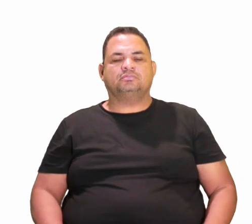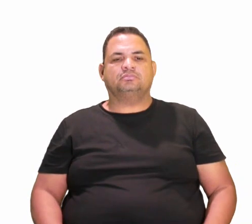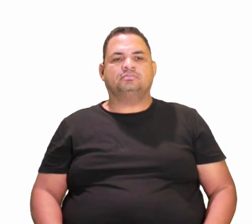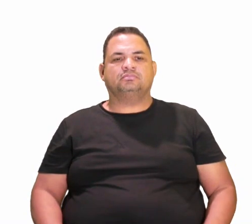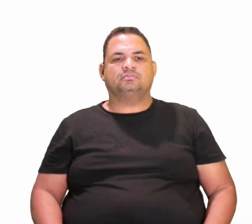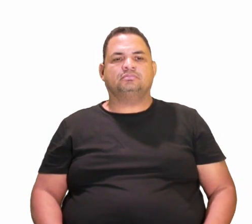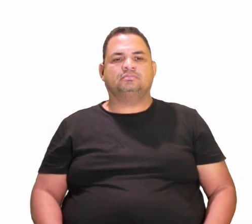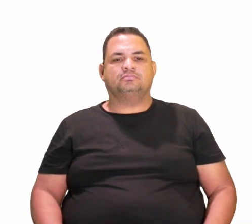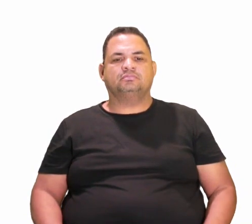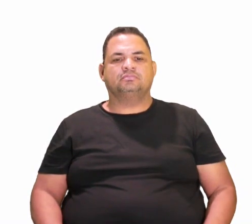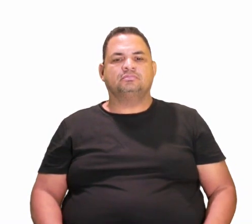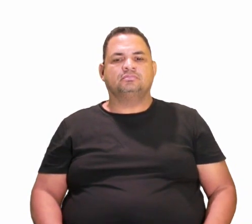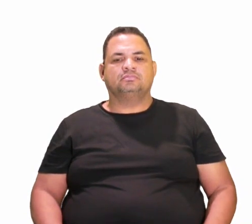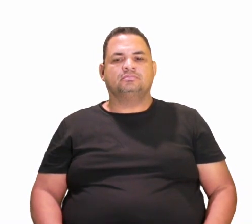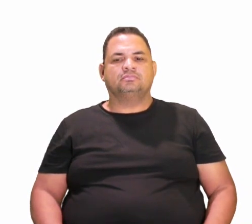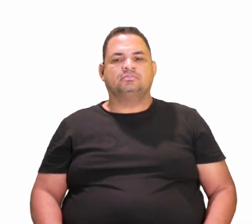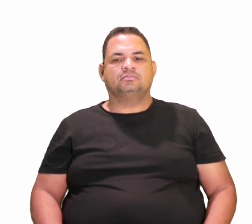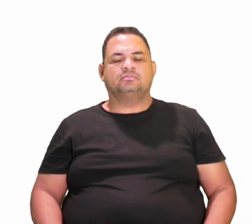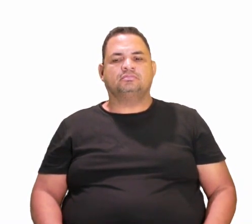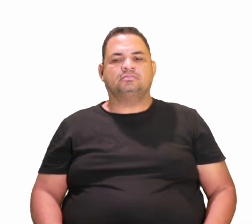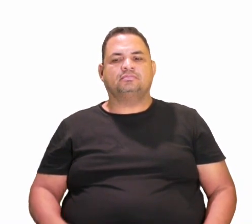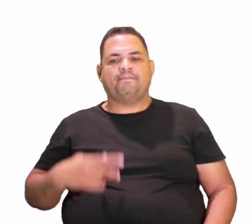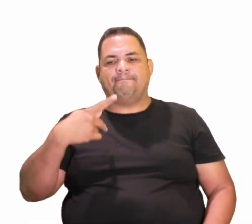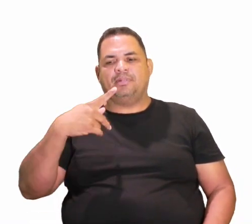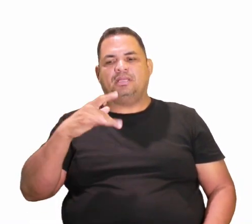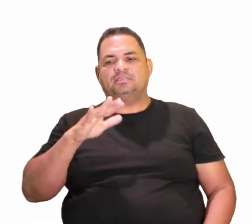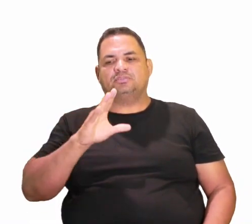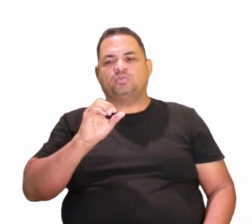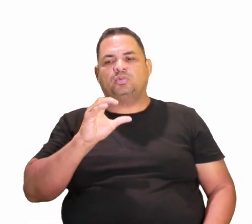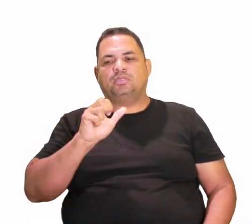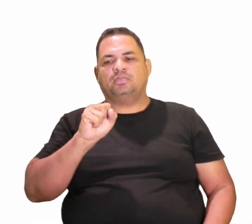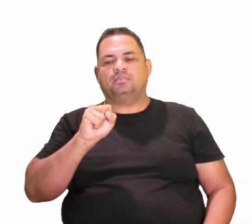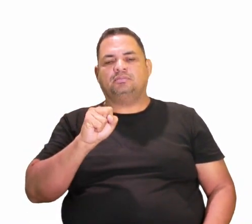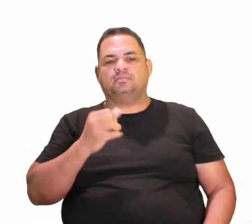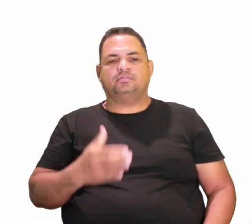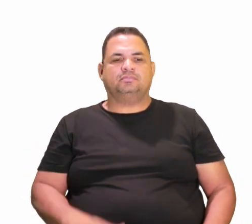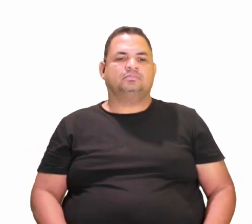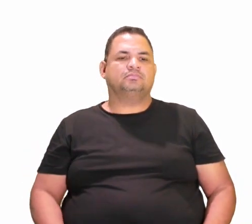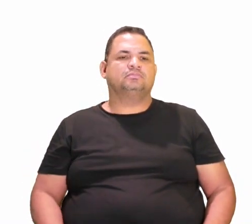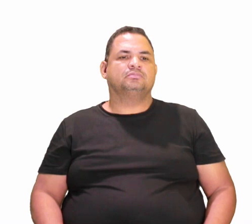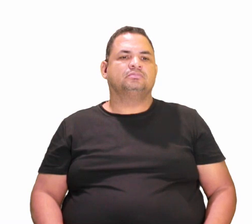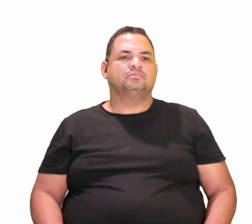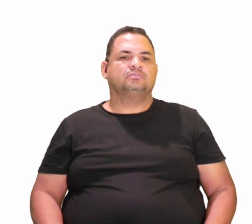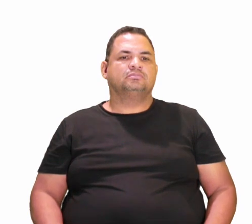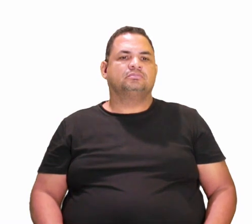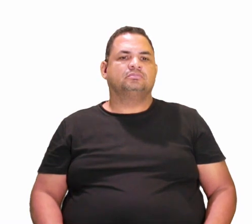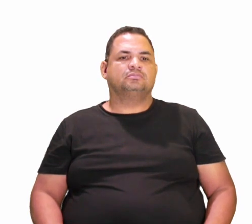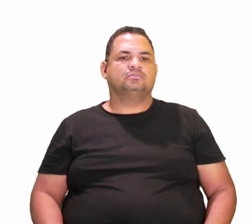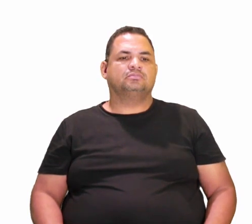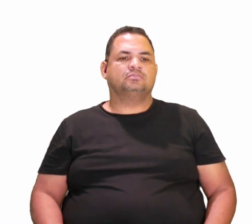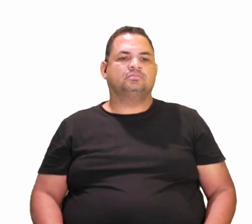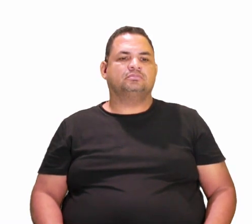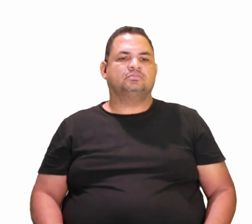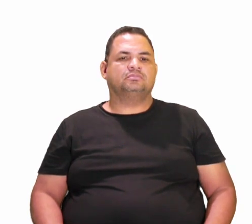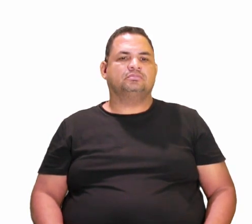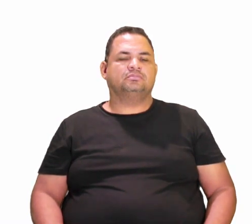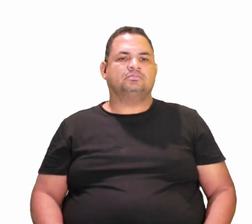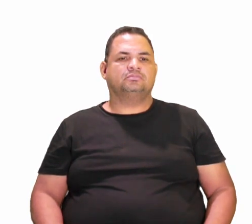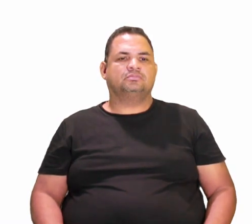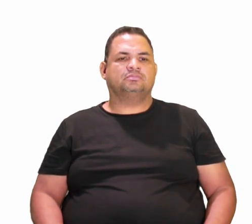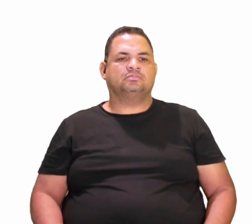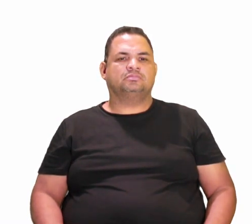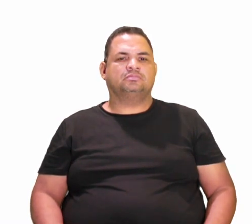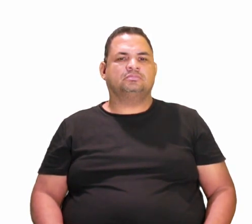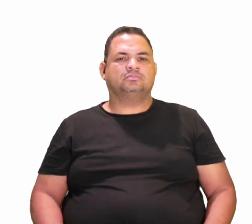ser o Easter. Easter, que é a Páscoa. Será que é? Opa, começou com Independence Day,